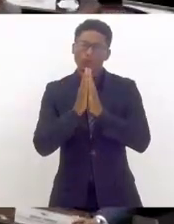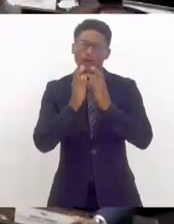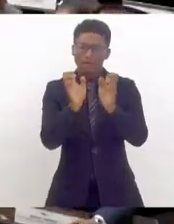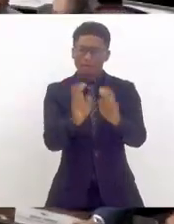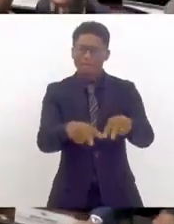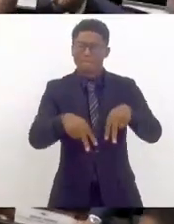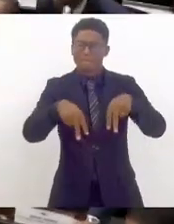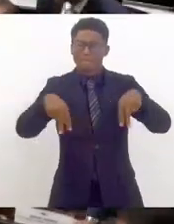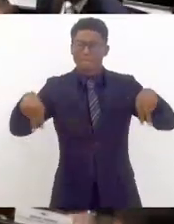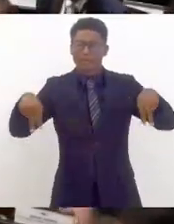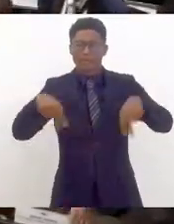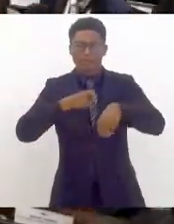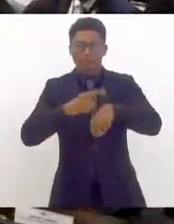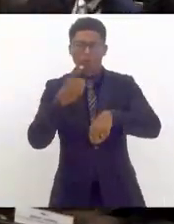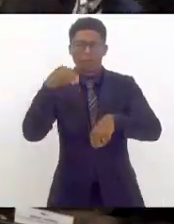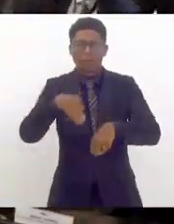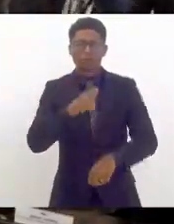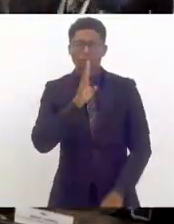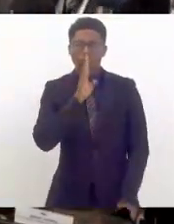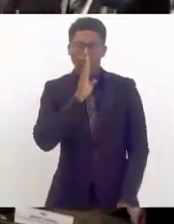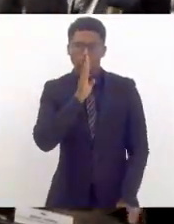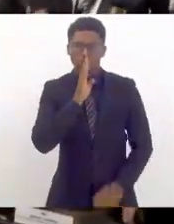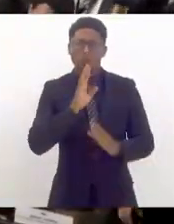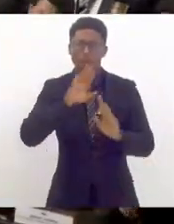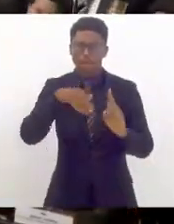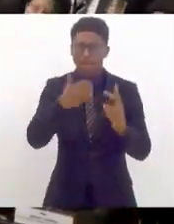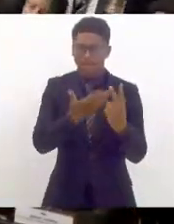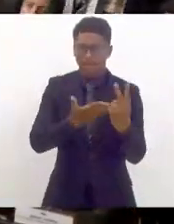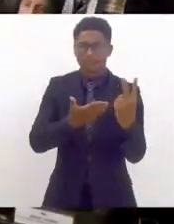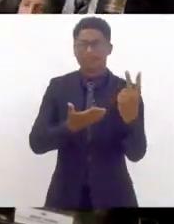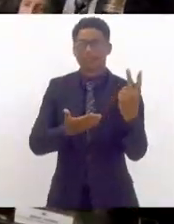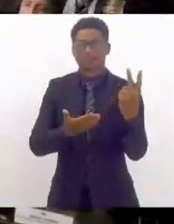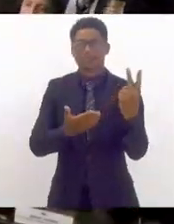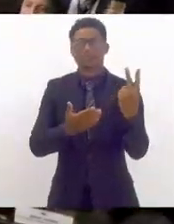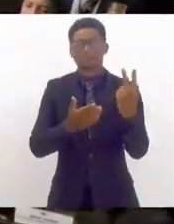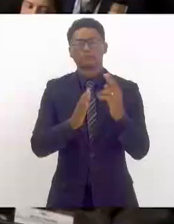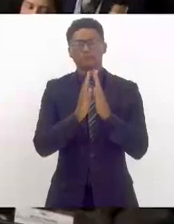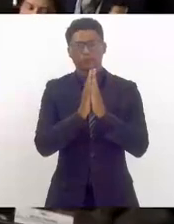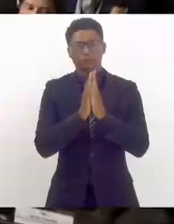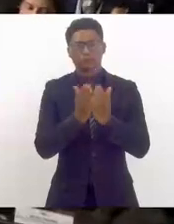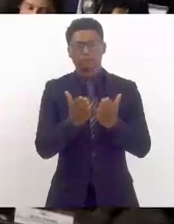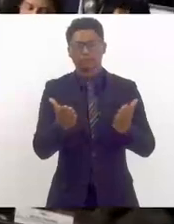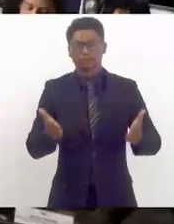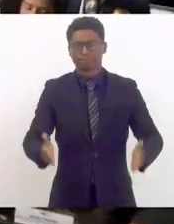e fizéssemos um minuto de silêncio em homenagem aos nossos colegas que se foram.